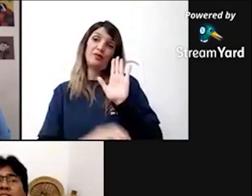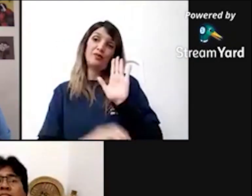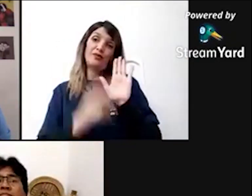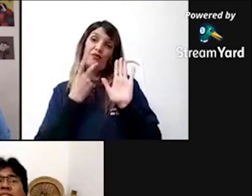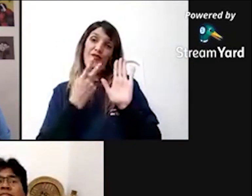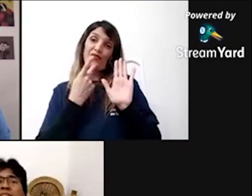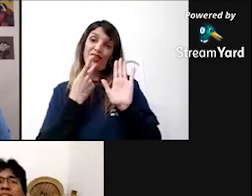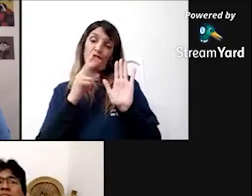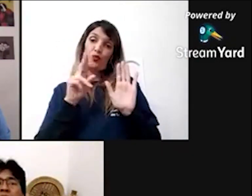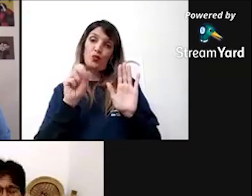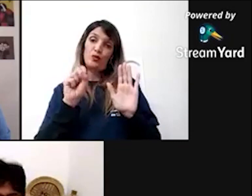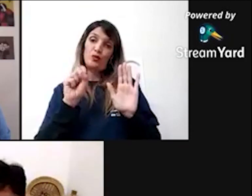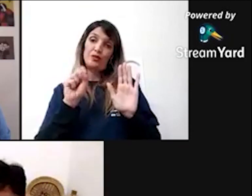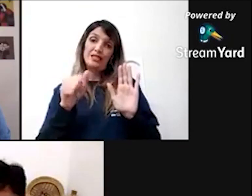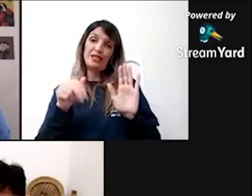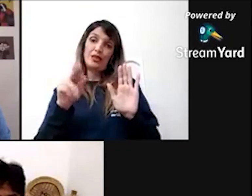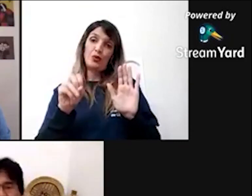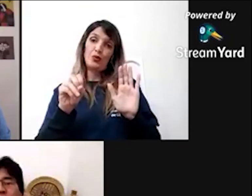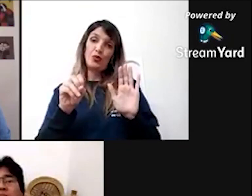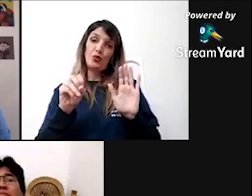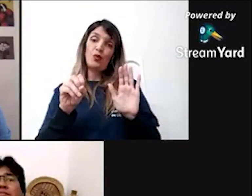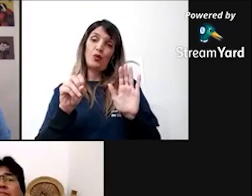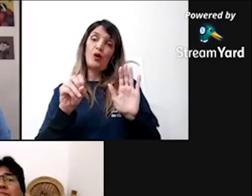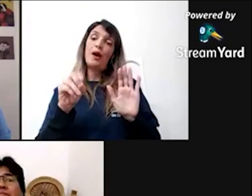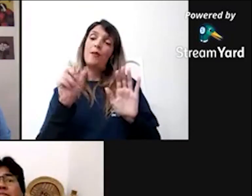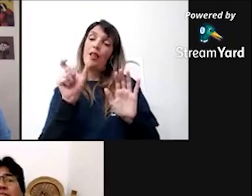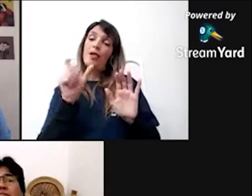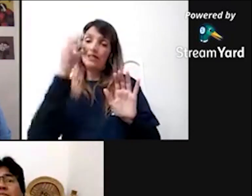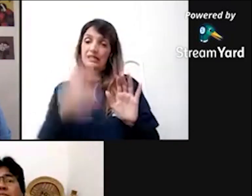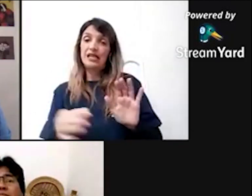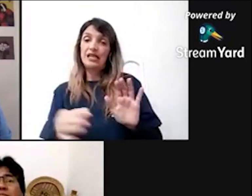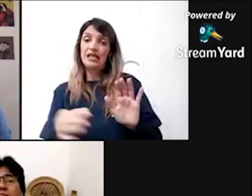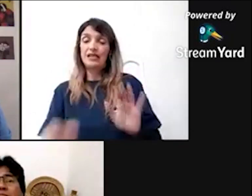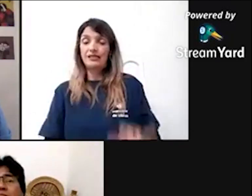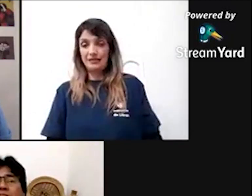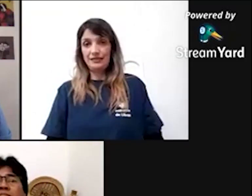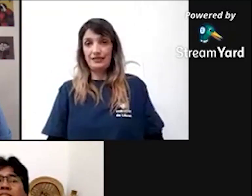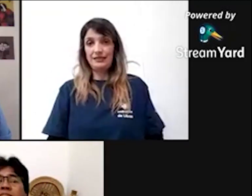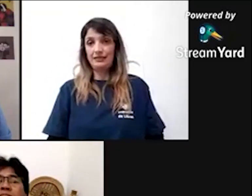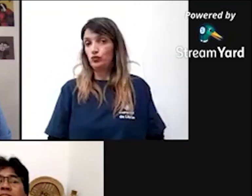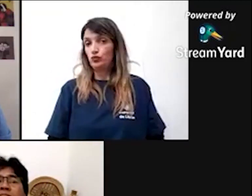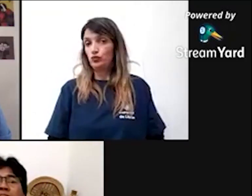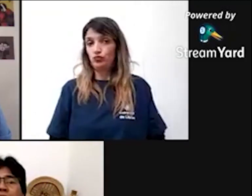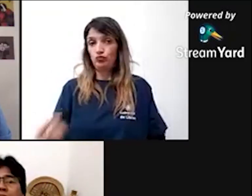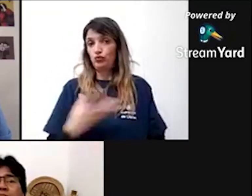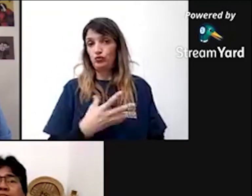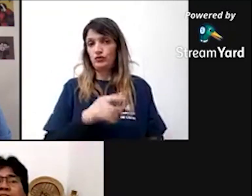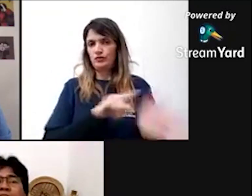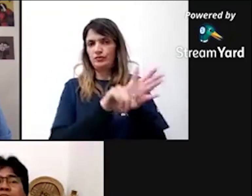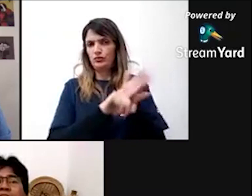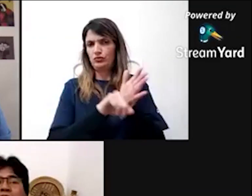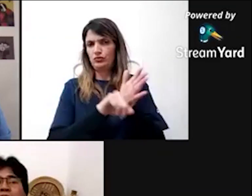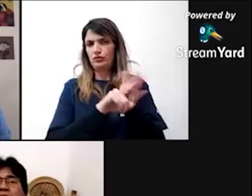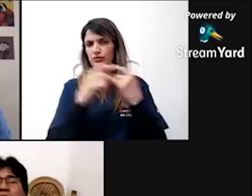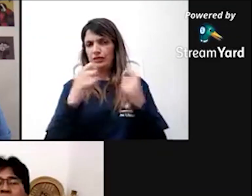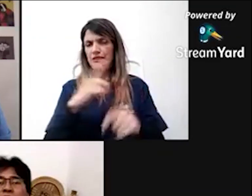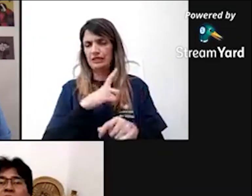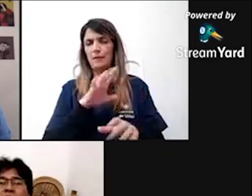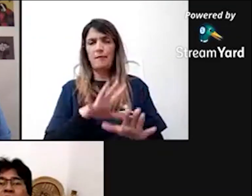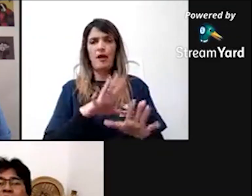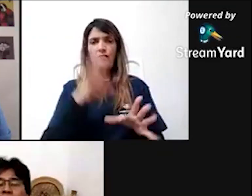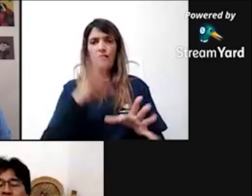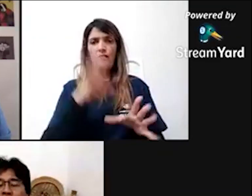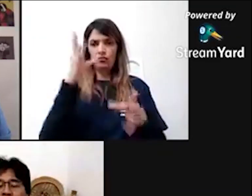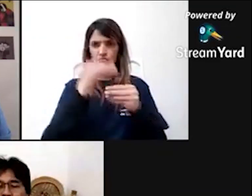certa, né? Que é uma nova abordagem, né? Que precisa ter. Mas eu vou fazer uma divisão